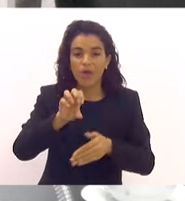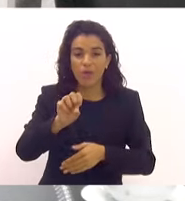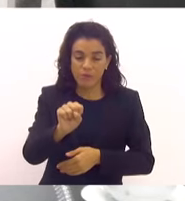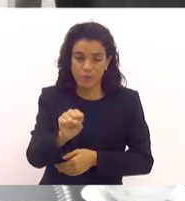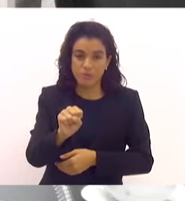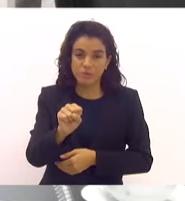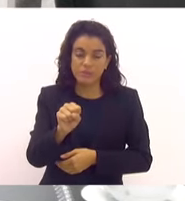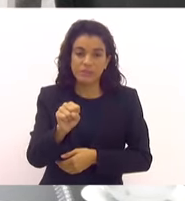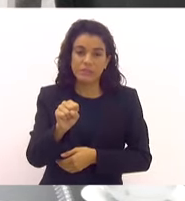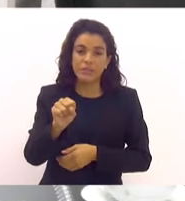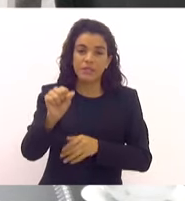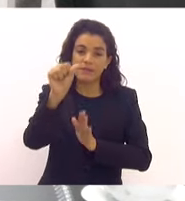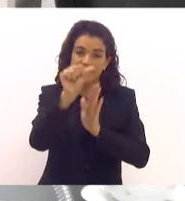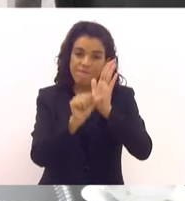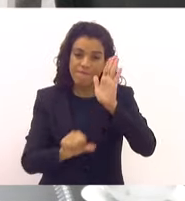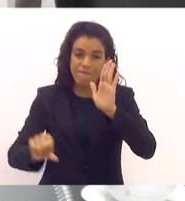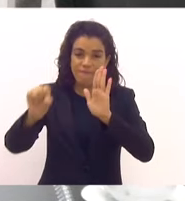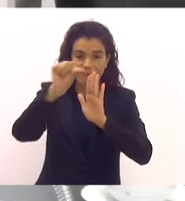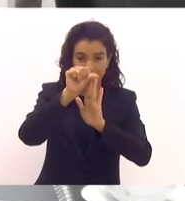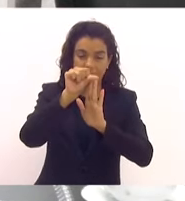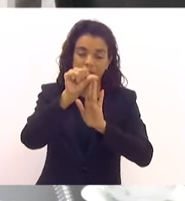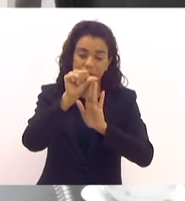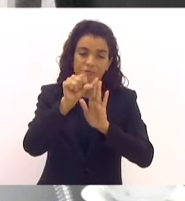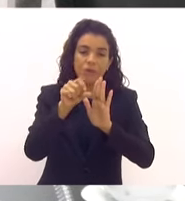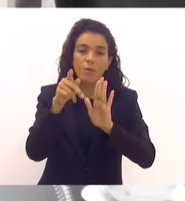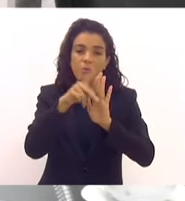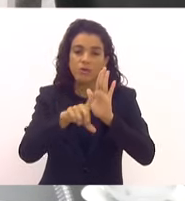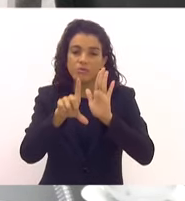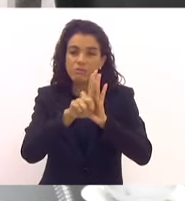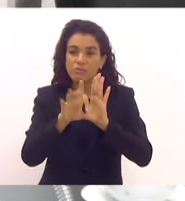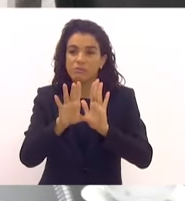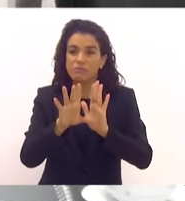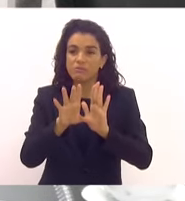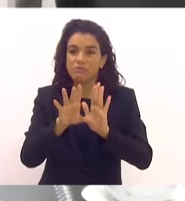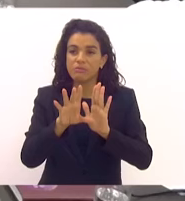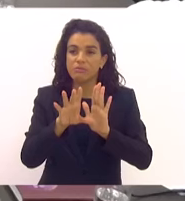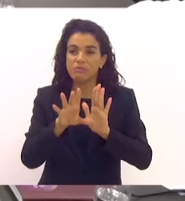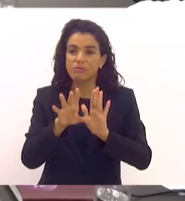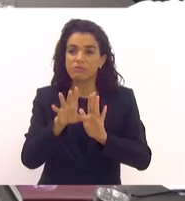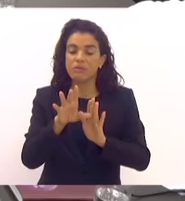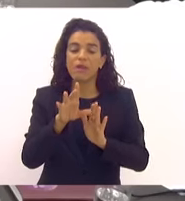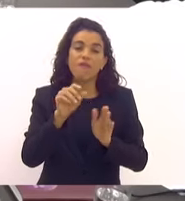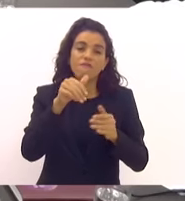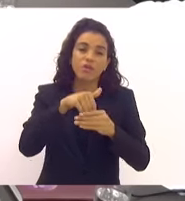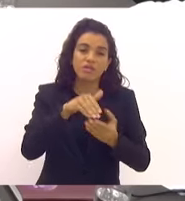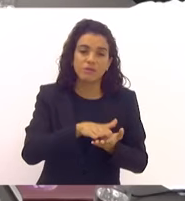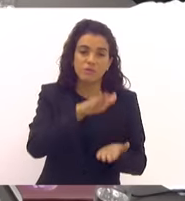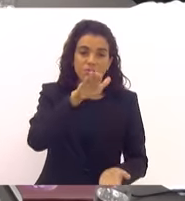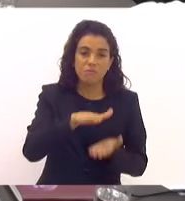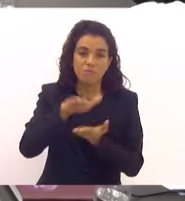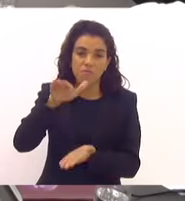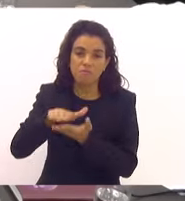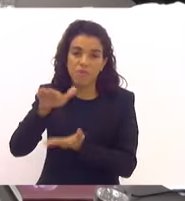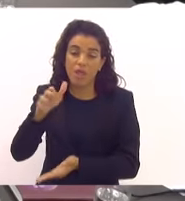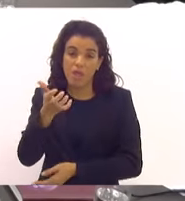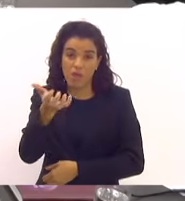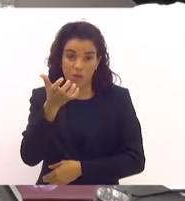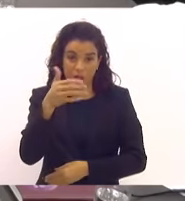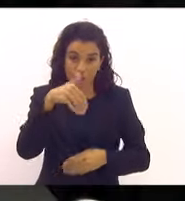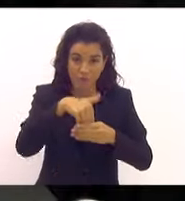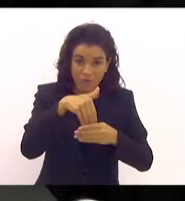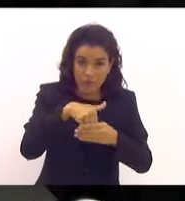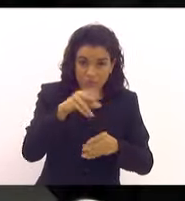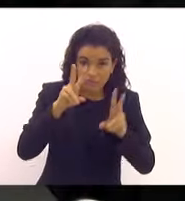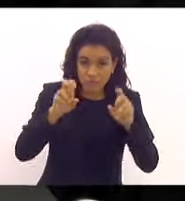Verônica, inverte a pauta para os projetos dos rios e faz a votação em bloco. Eu queria pedir o 36 também, que pra é votar o 36. De